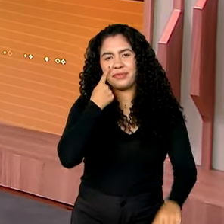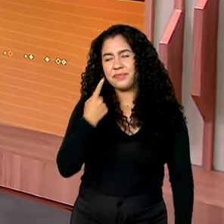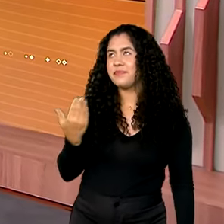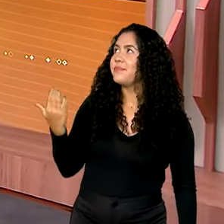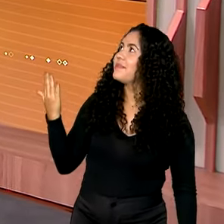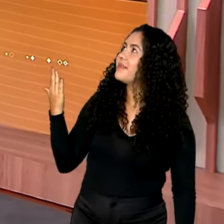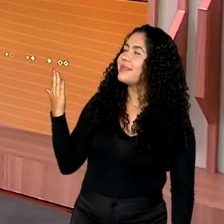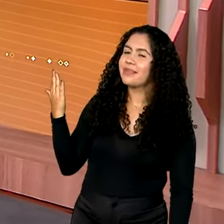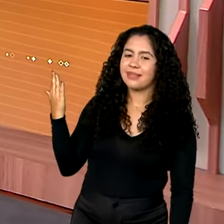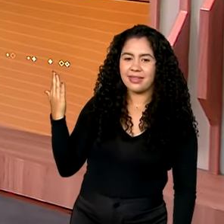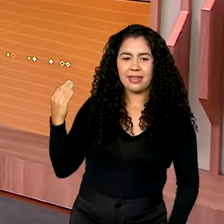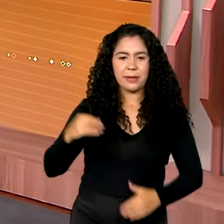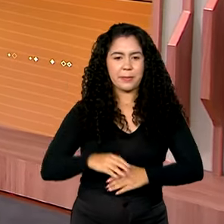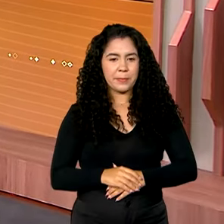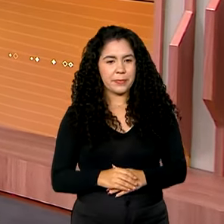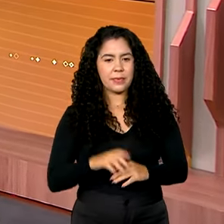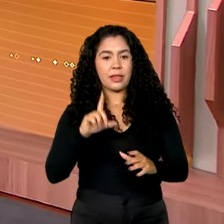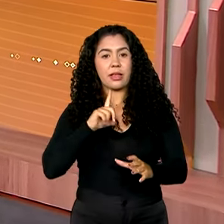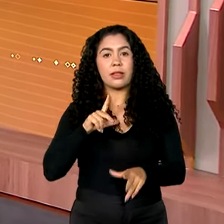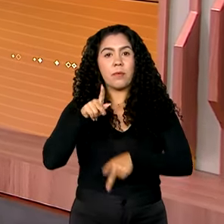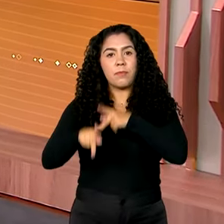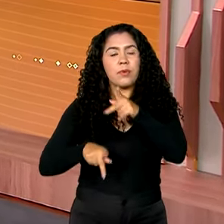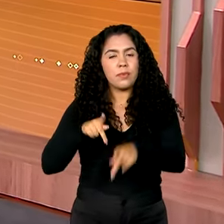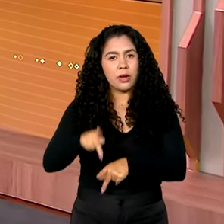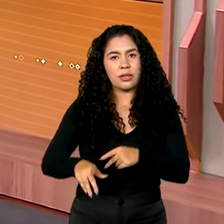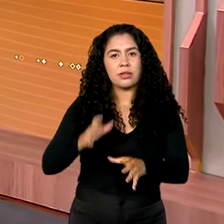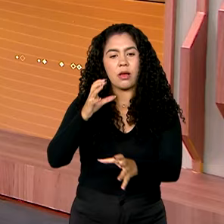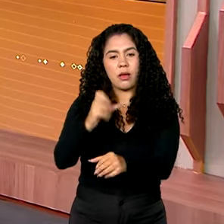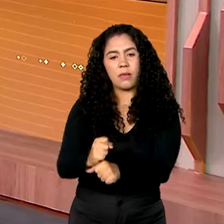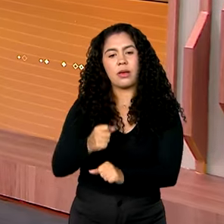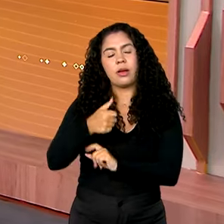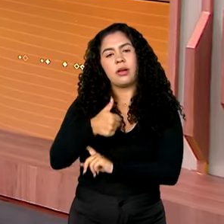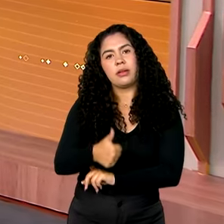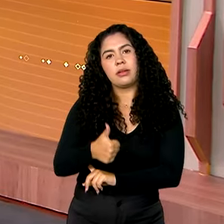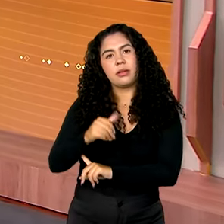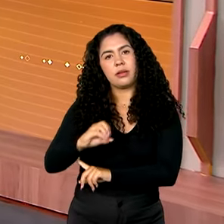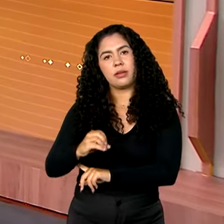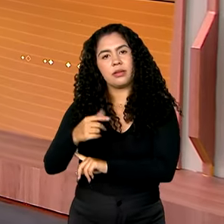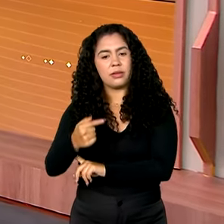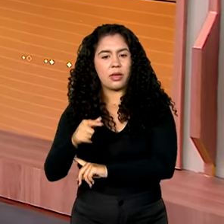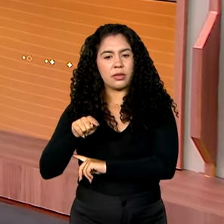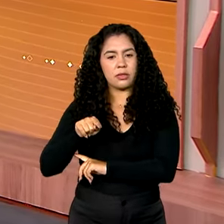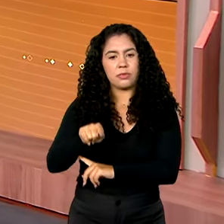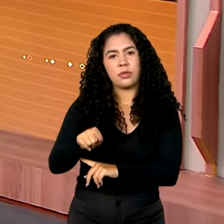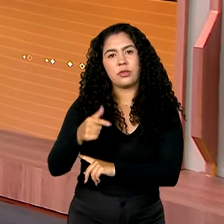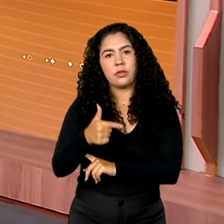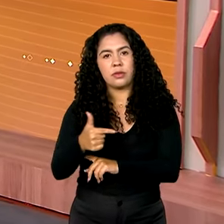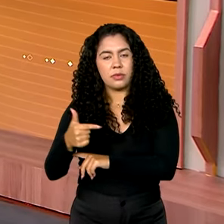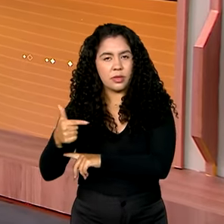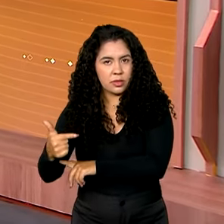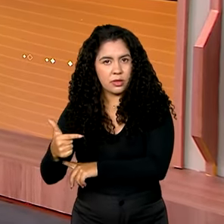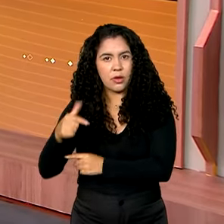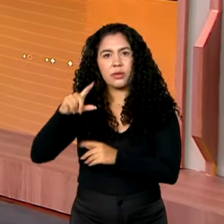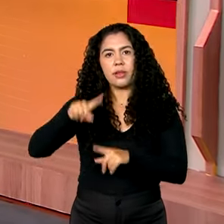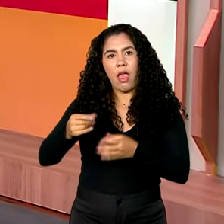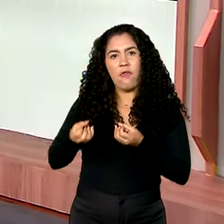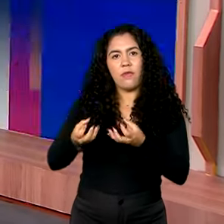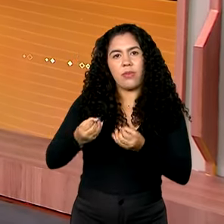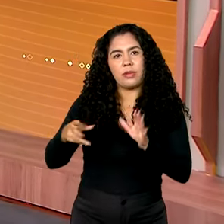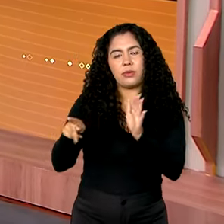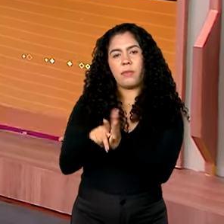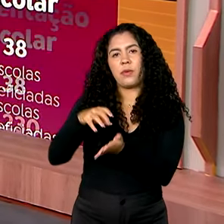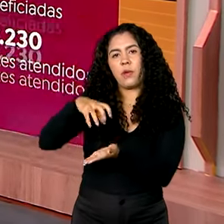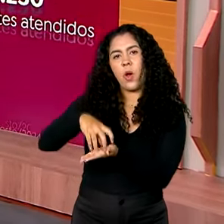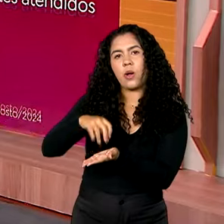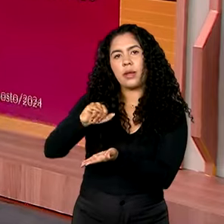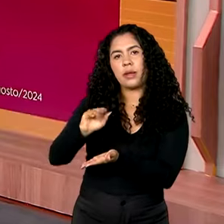essa cidade de Ubá, que tem uma população de pouco mais de 107 mil habitantes, de acordo com o IBGE. Vamos passar a ver